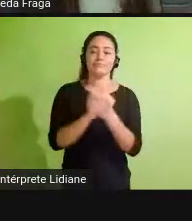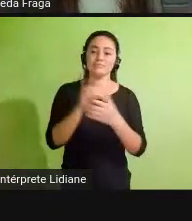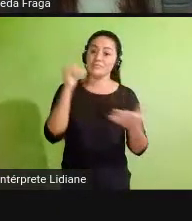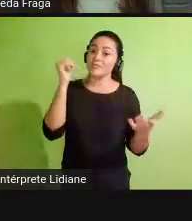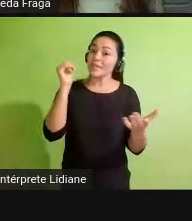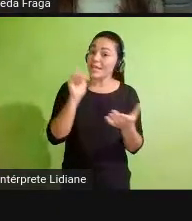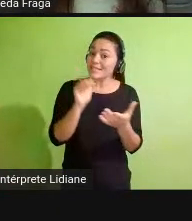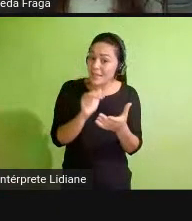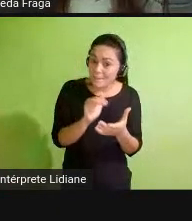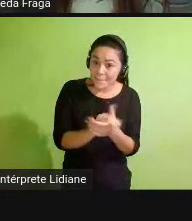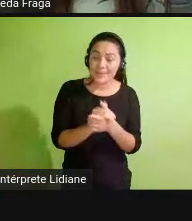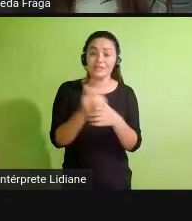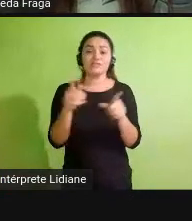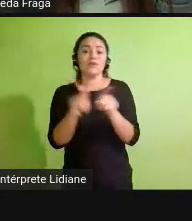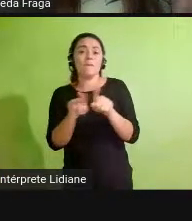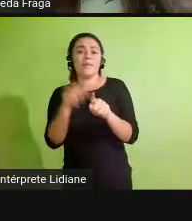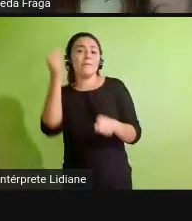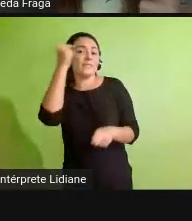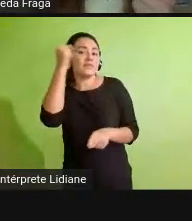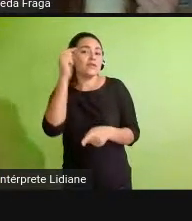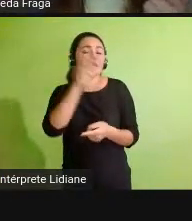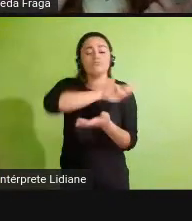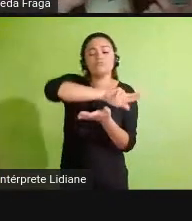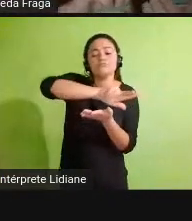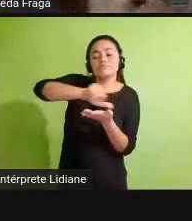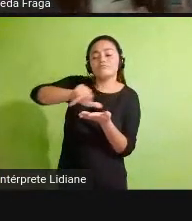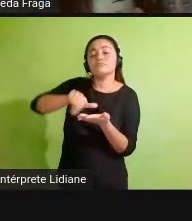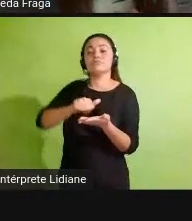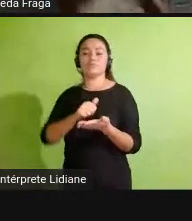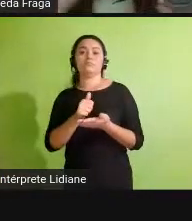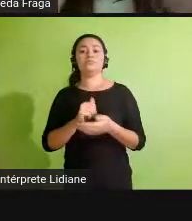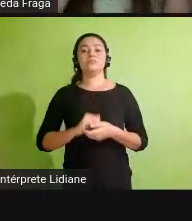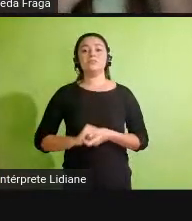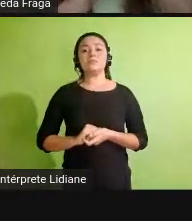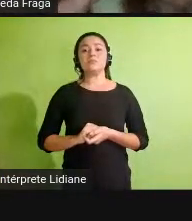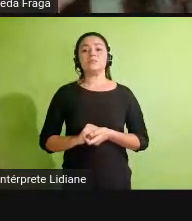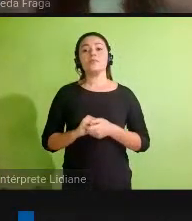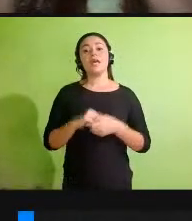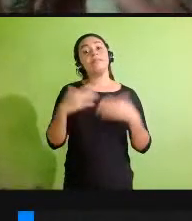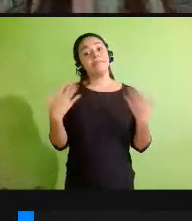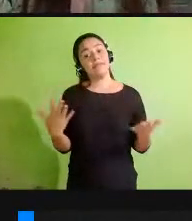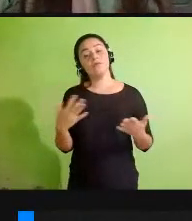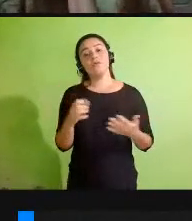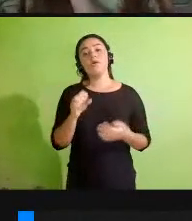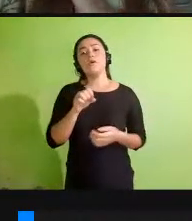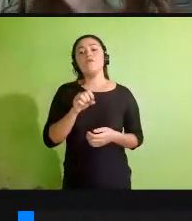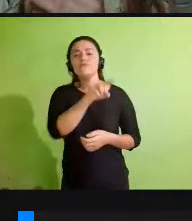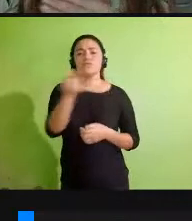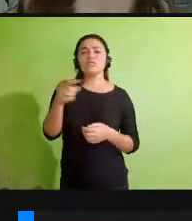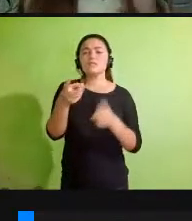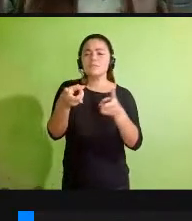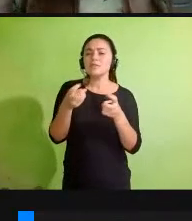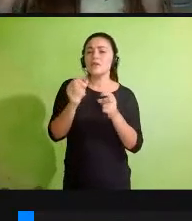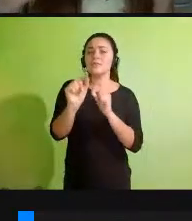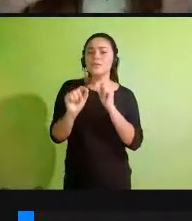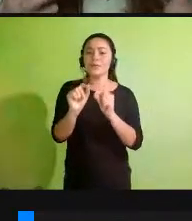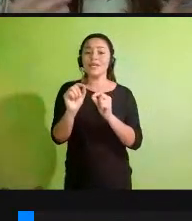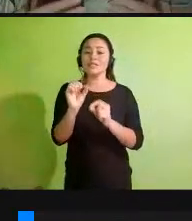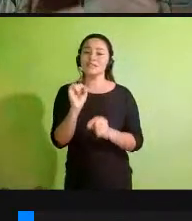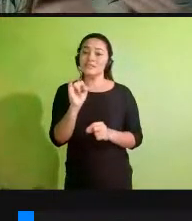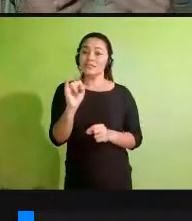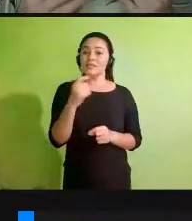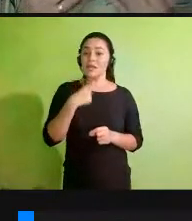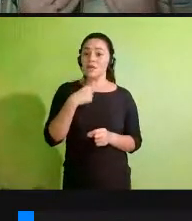que... só uma simulação para vocês entenderem. Se eu escolho uma opção, eu sigo um caminho diferente. Obviamente que em